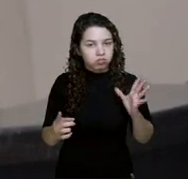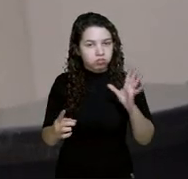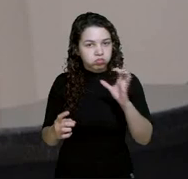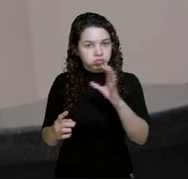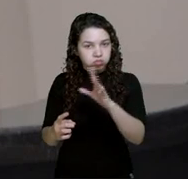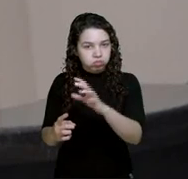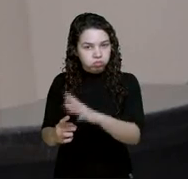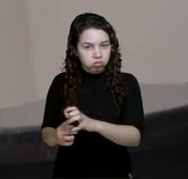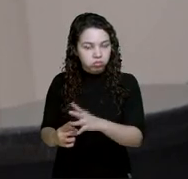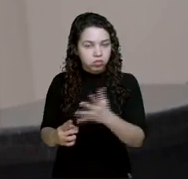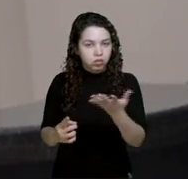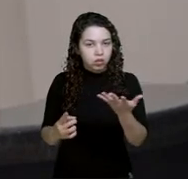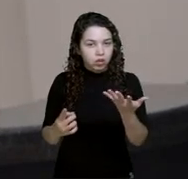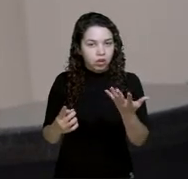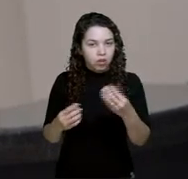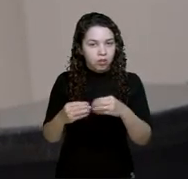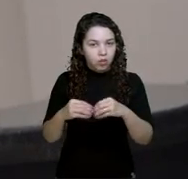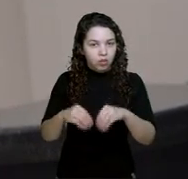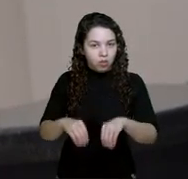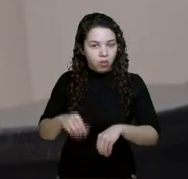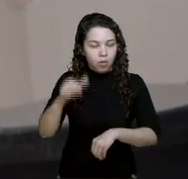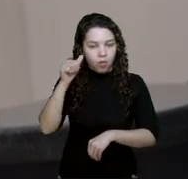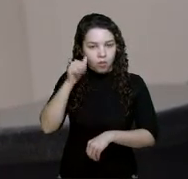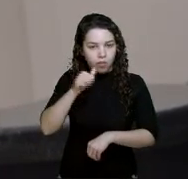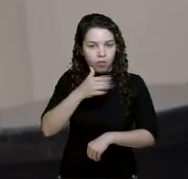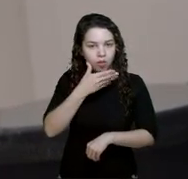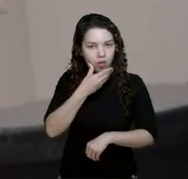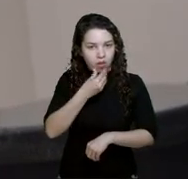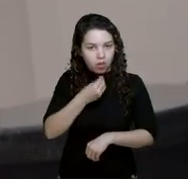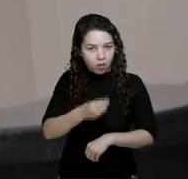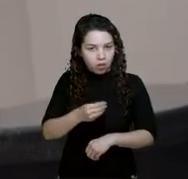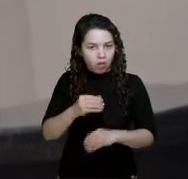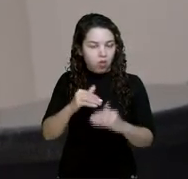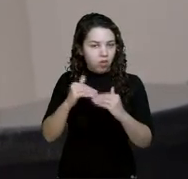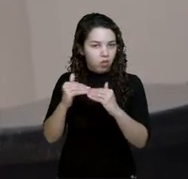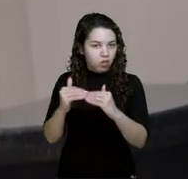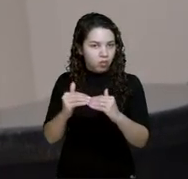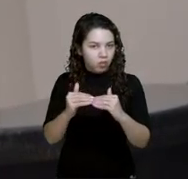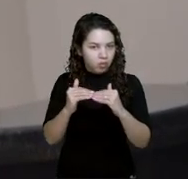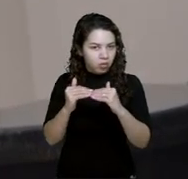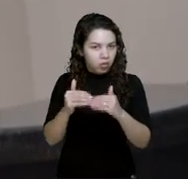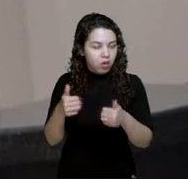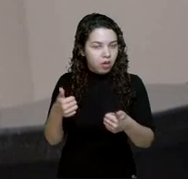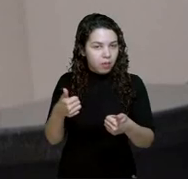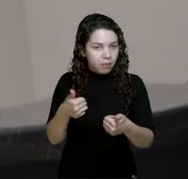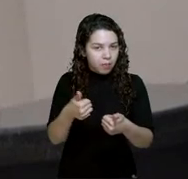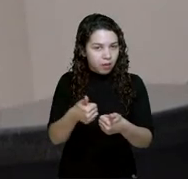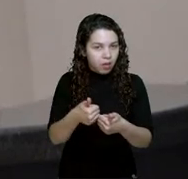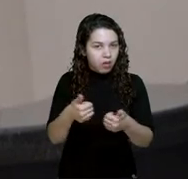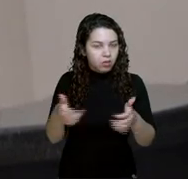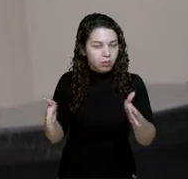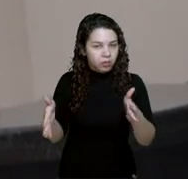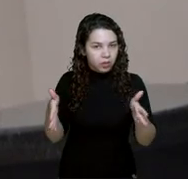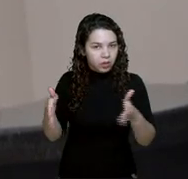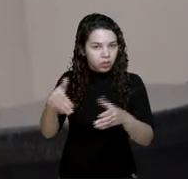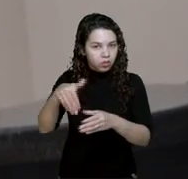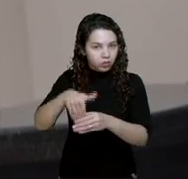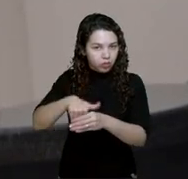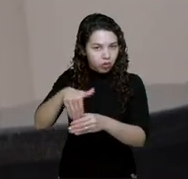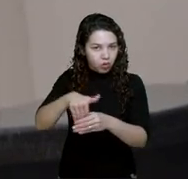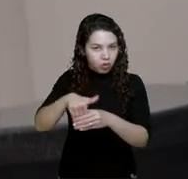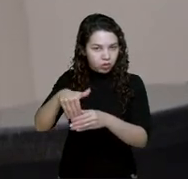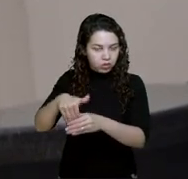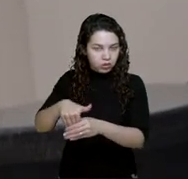e mulheres de forma equânime quando se aproxima o período eleitoral. Então, eu quero aqui